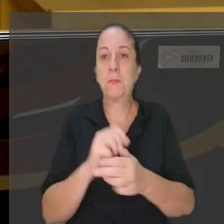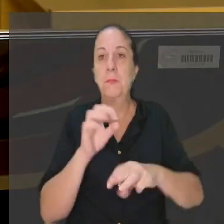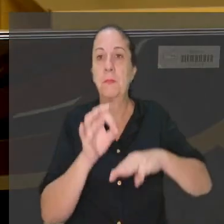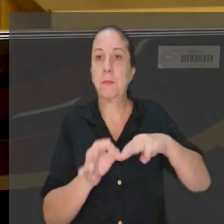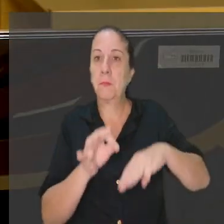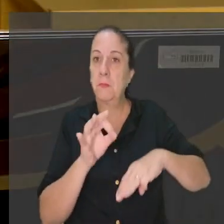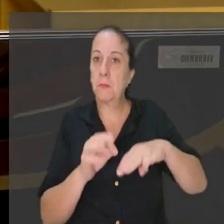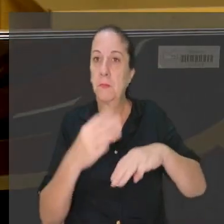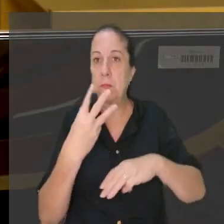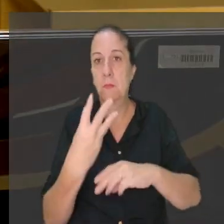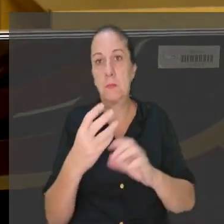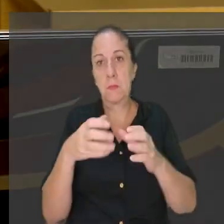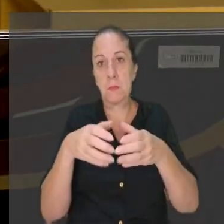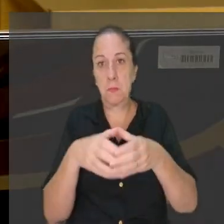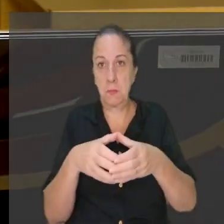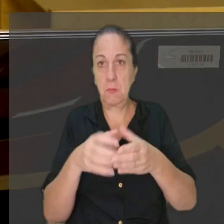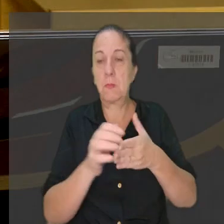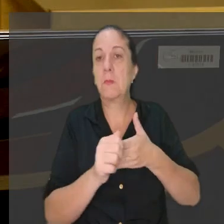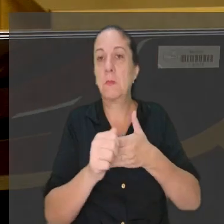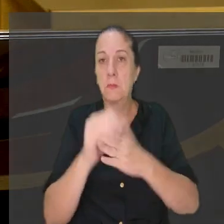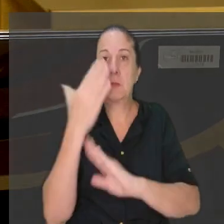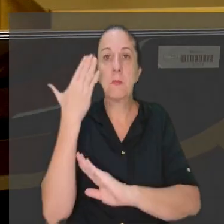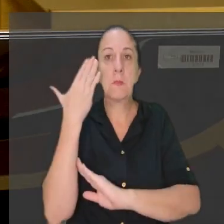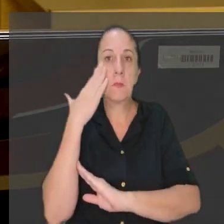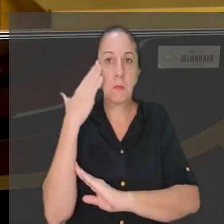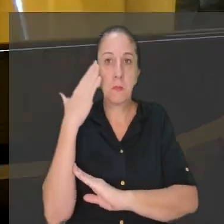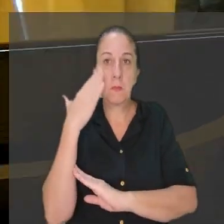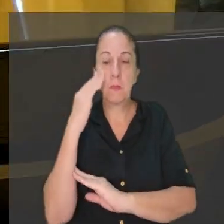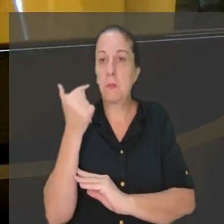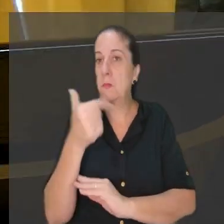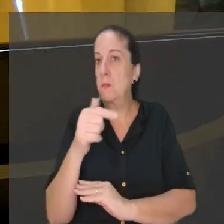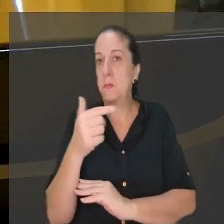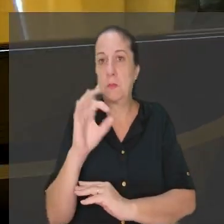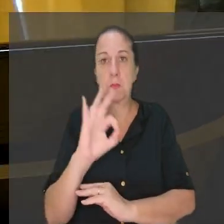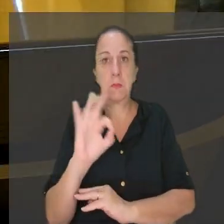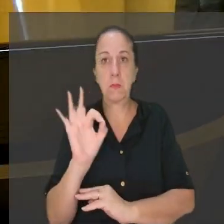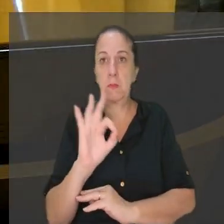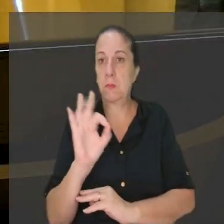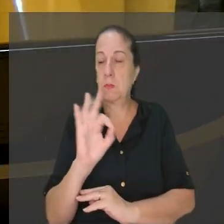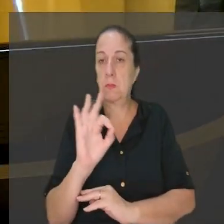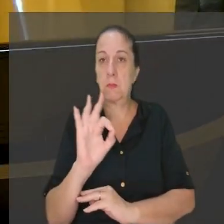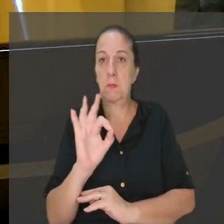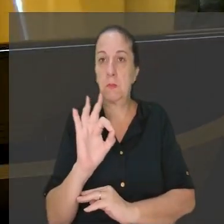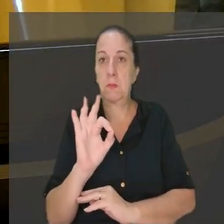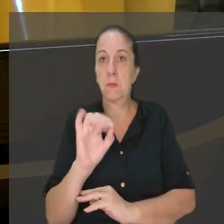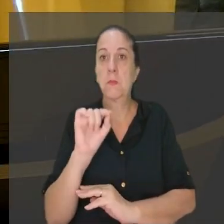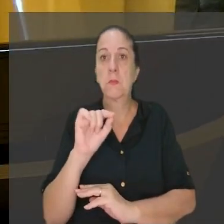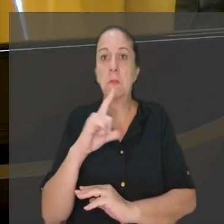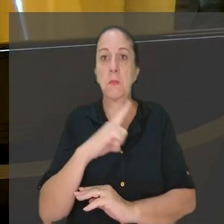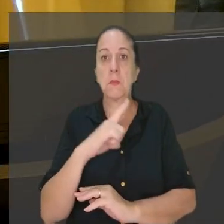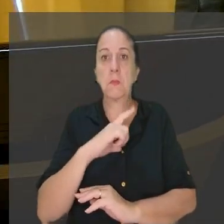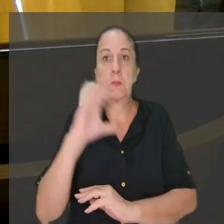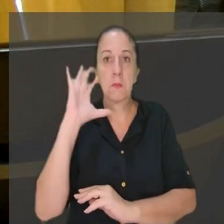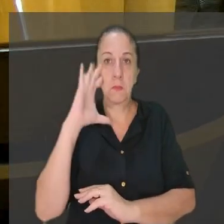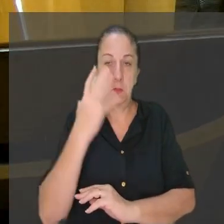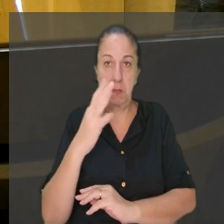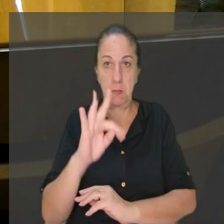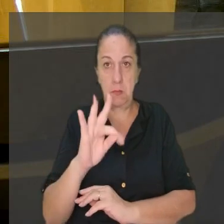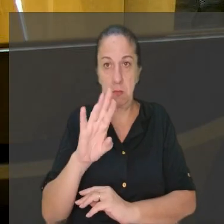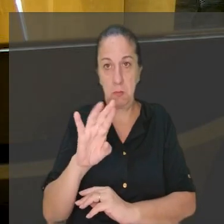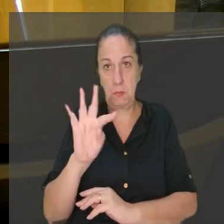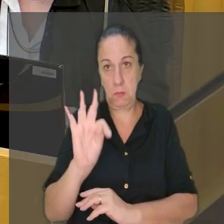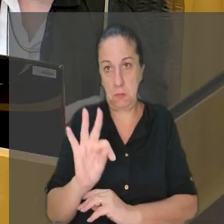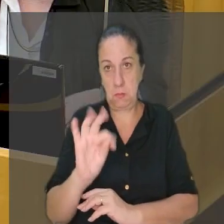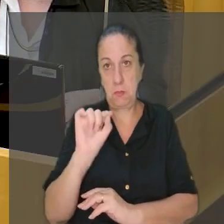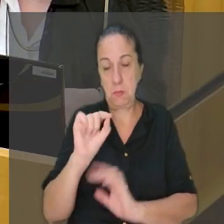Os ministros da terceira turma seguiram o entendimento de que não há dados fáticos expressamente consignados na decisão do